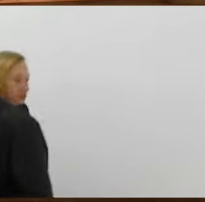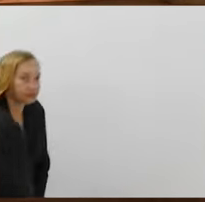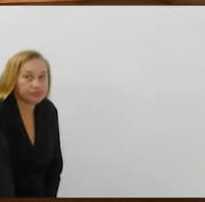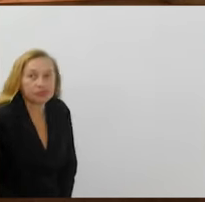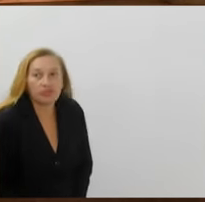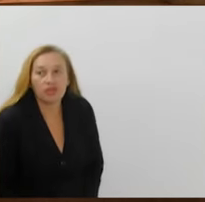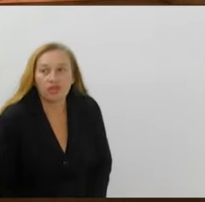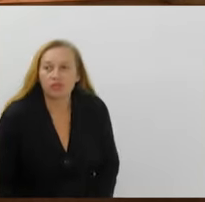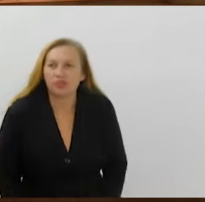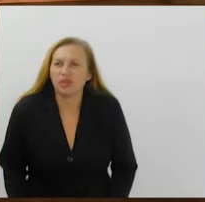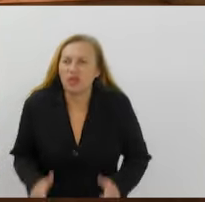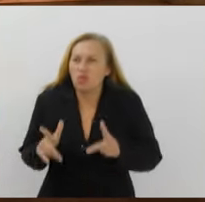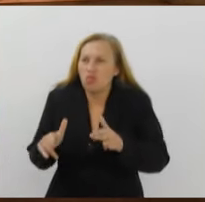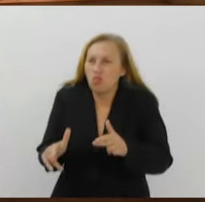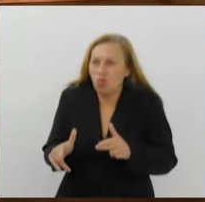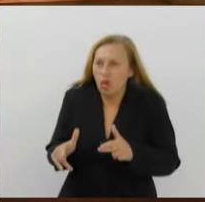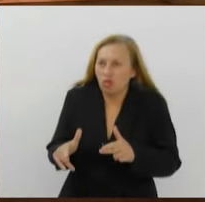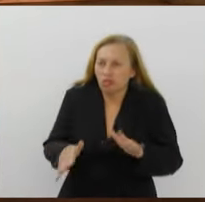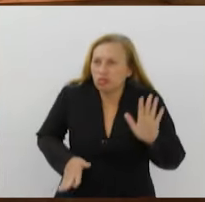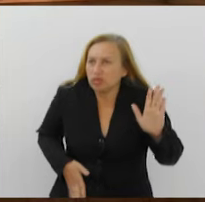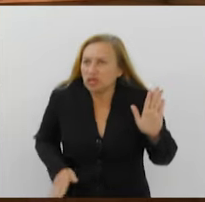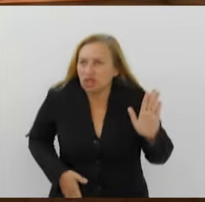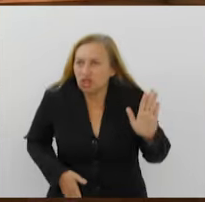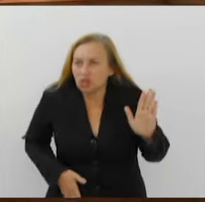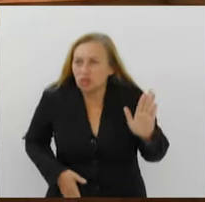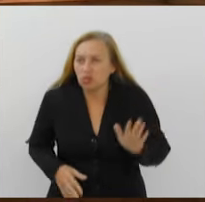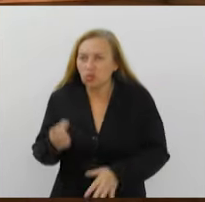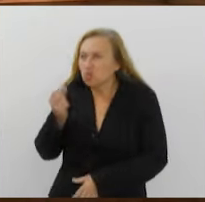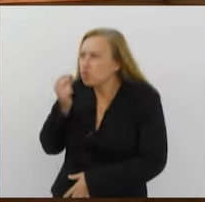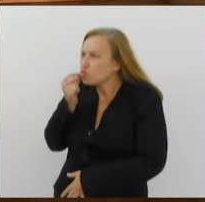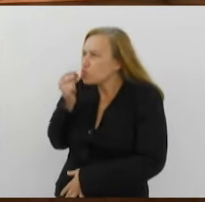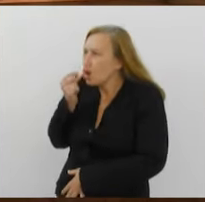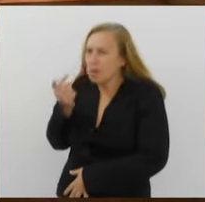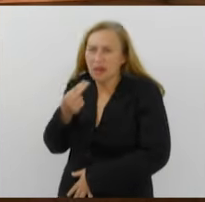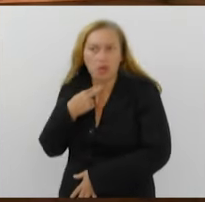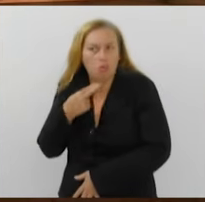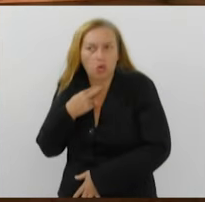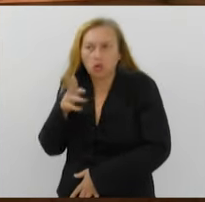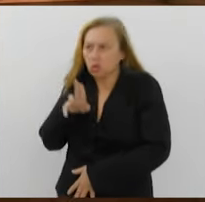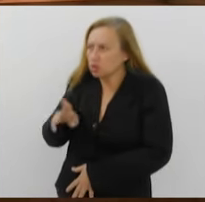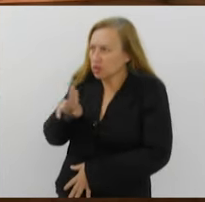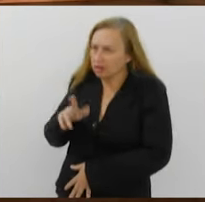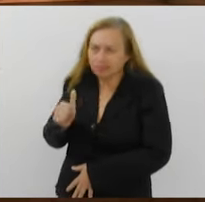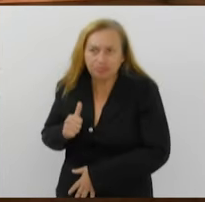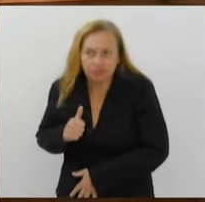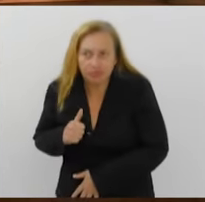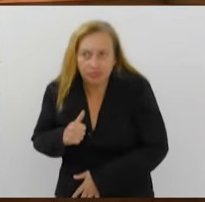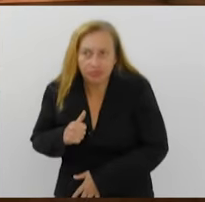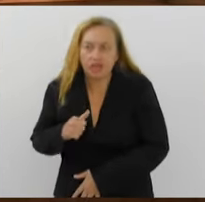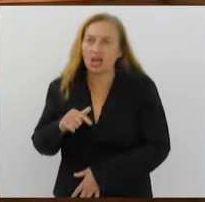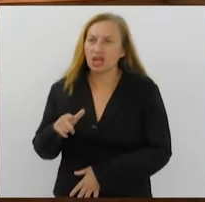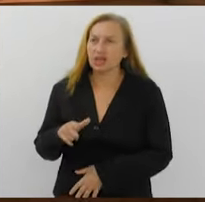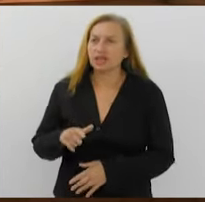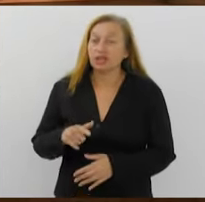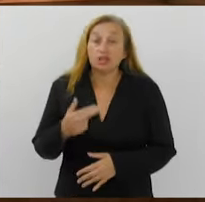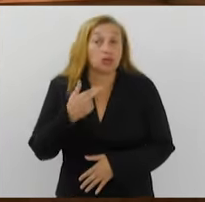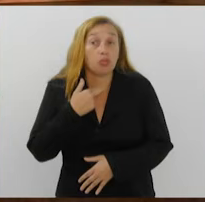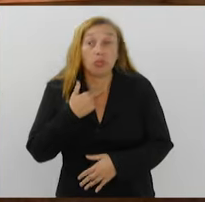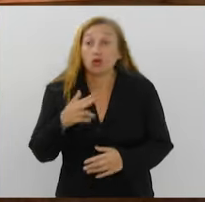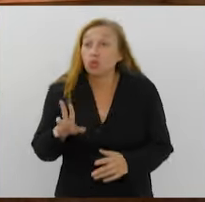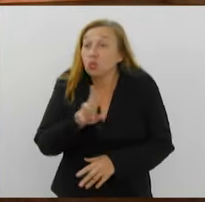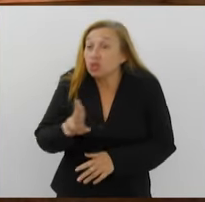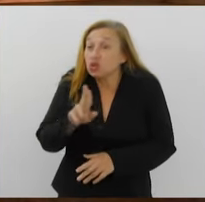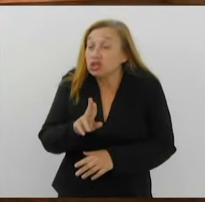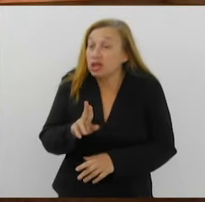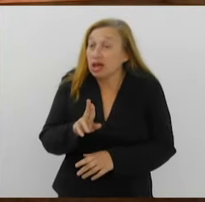igual ao do bandido, Ratinho, mas a gente não pode usar os aparatos que eles usam na mesma arma. A gente usa a Glock também, só que eles botam o kit rajado. A gente não pode que a corregedoria,